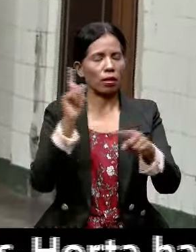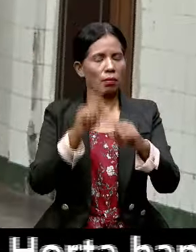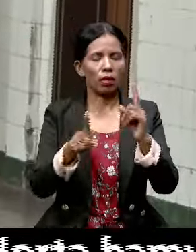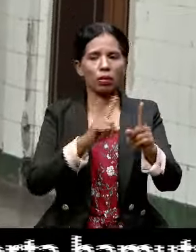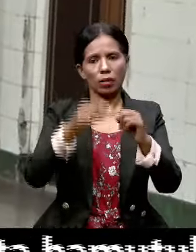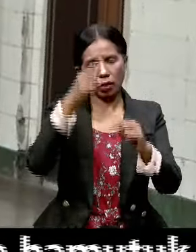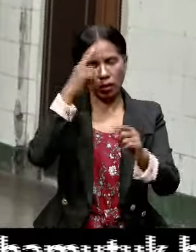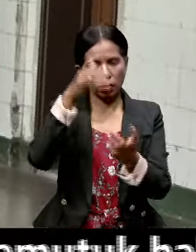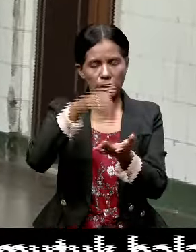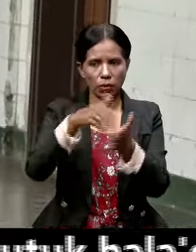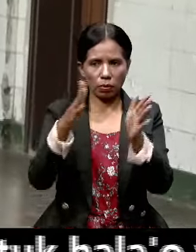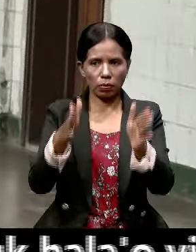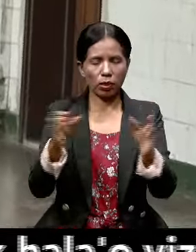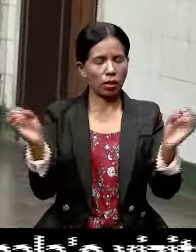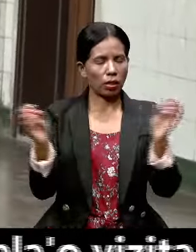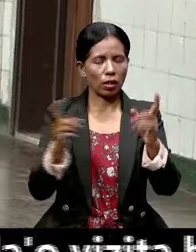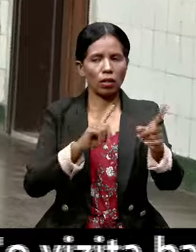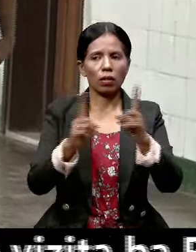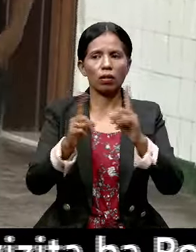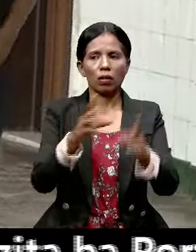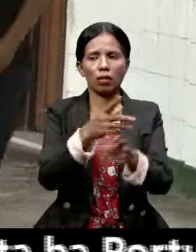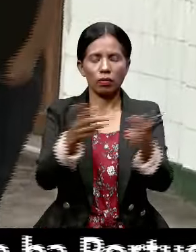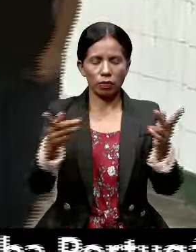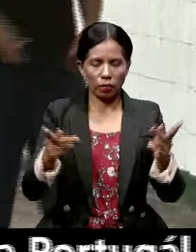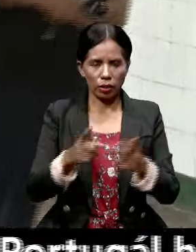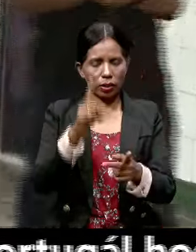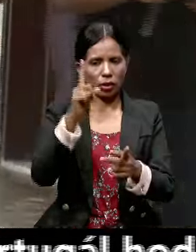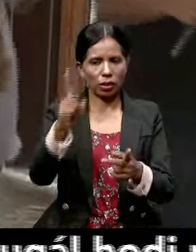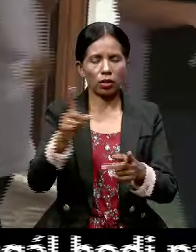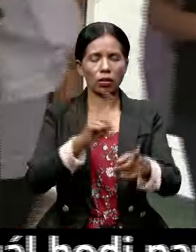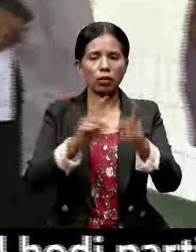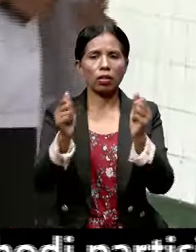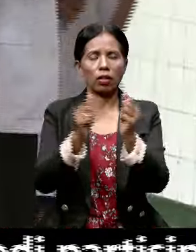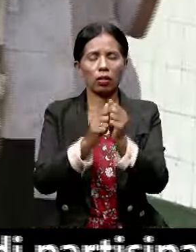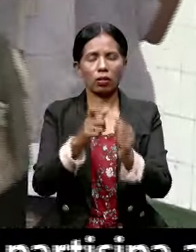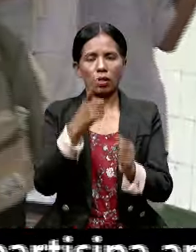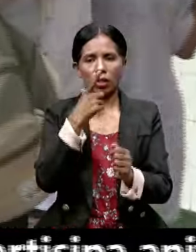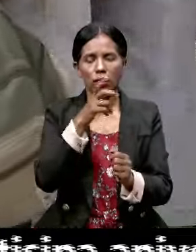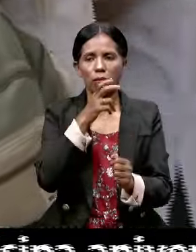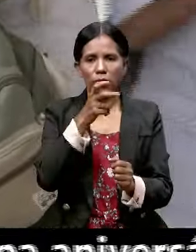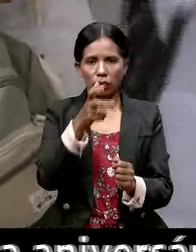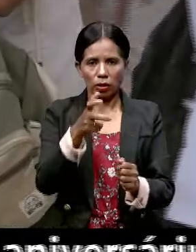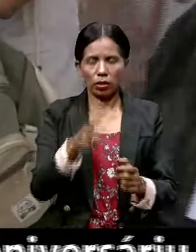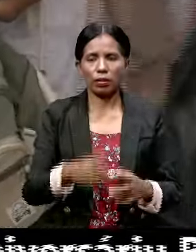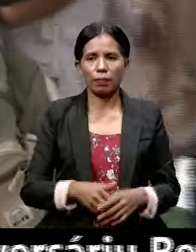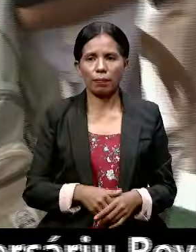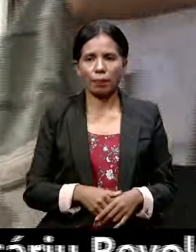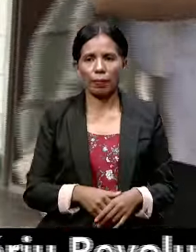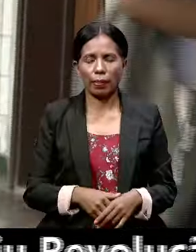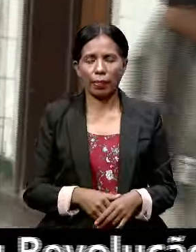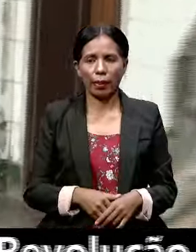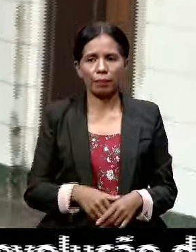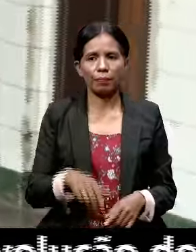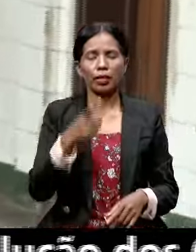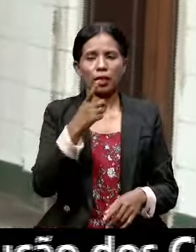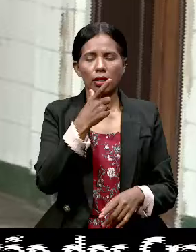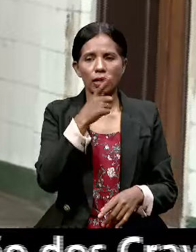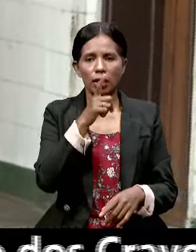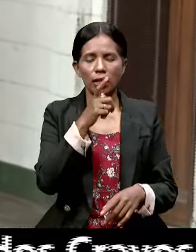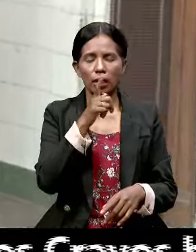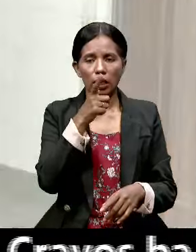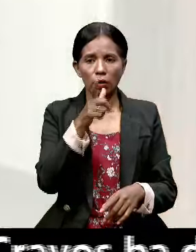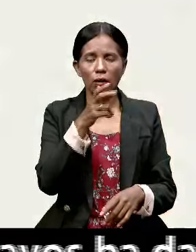tamba estudante barak la hatomanan e ambiente ida nebe conversa ho lian português. Língua portuguesa né, reflete esforço